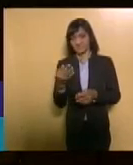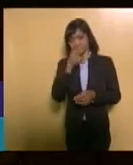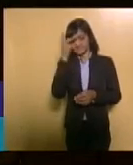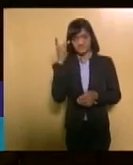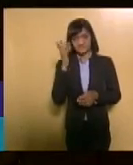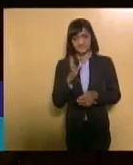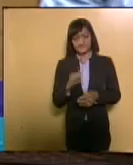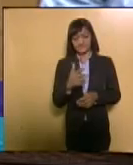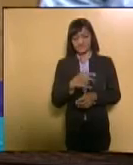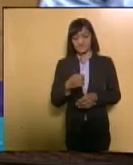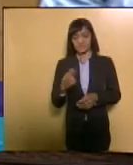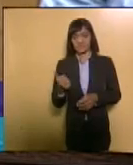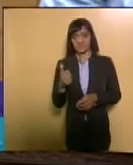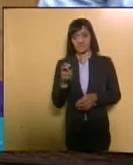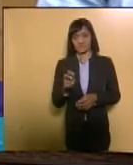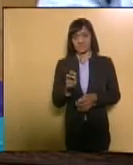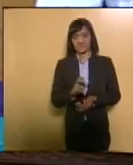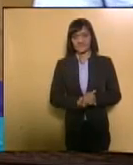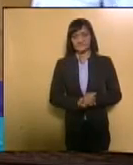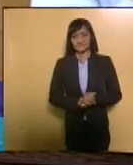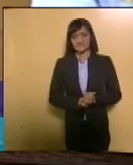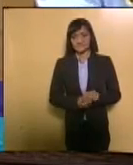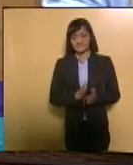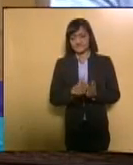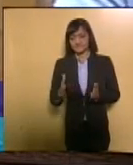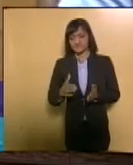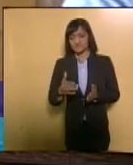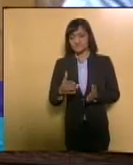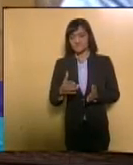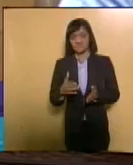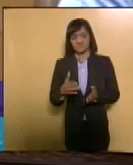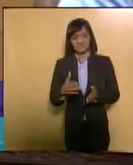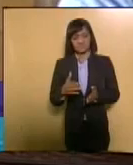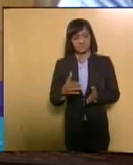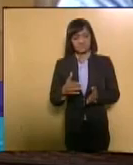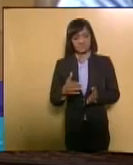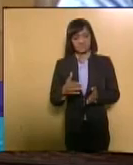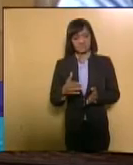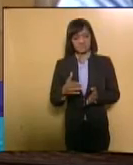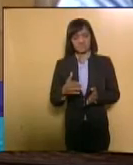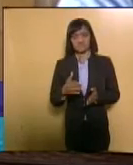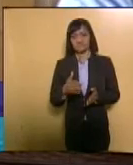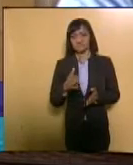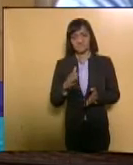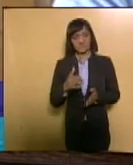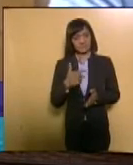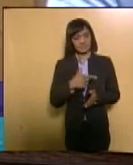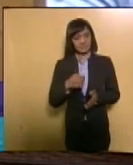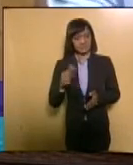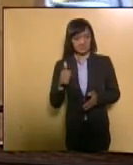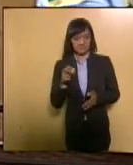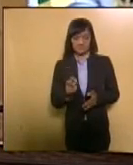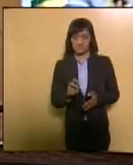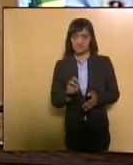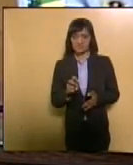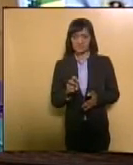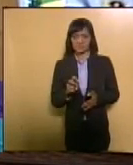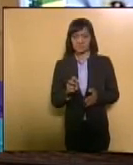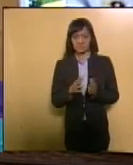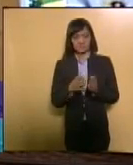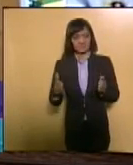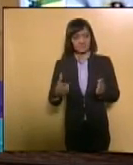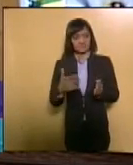de 2015 para 201 de 2016 é 2015 ali né agora de 2015